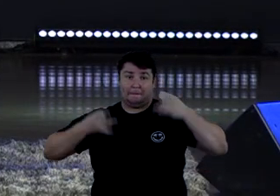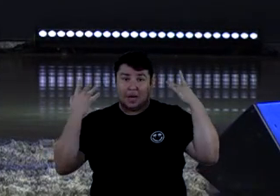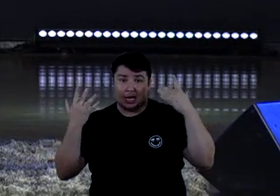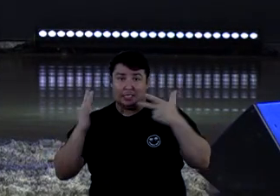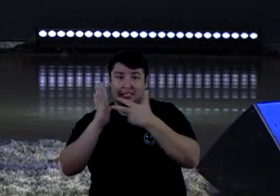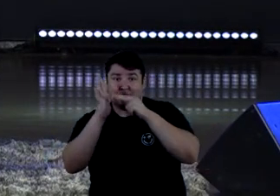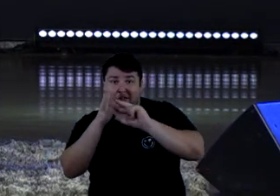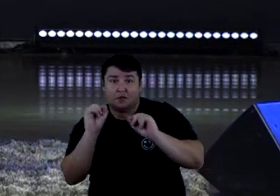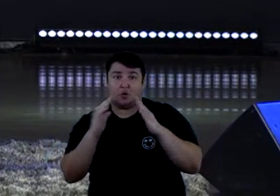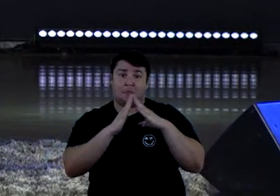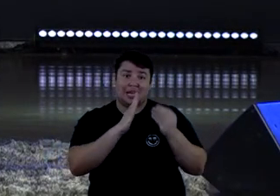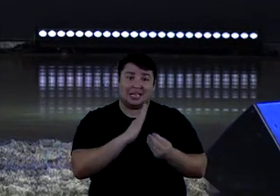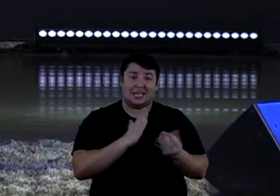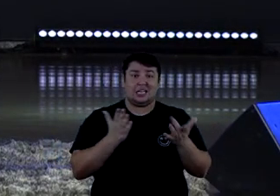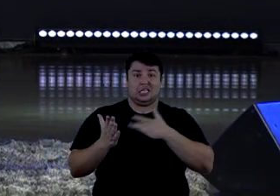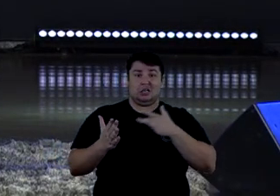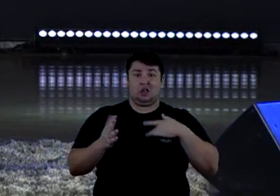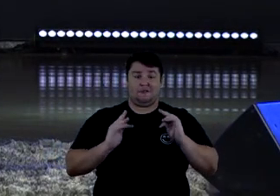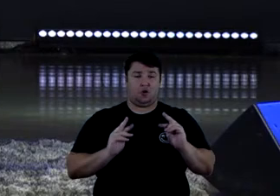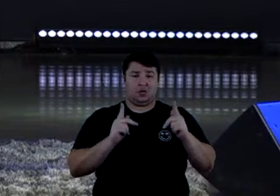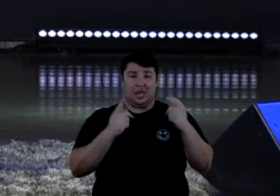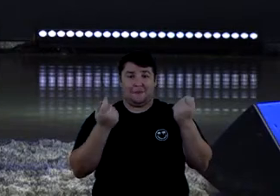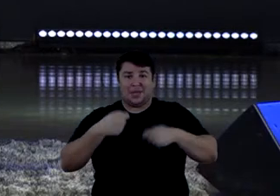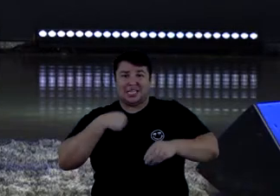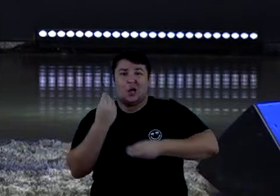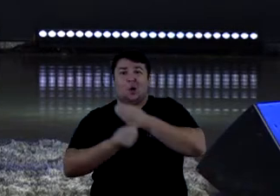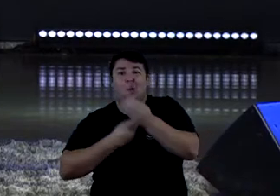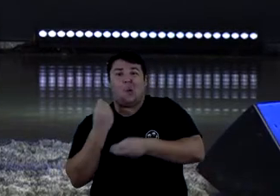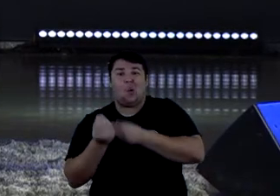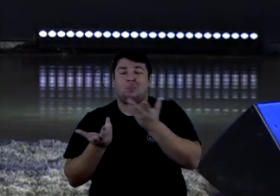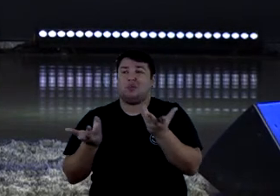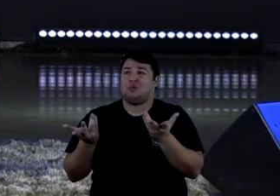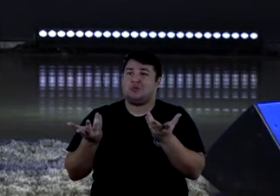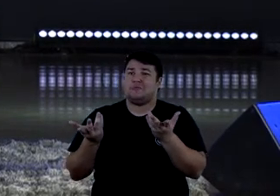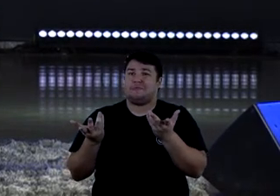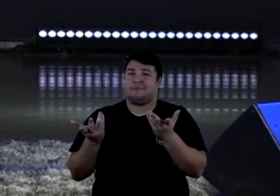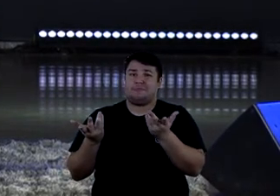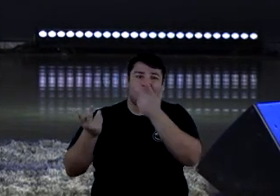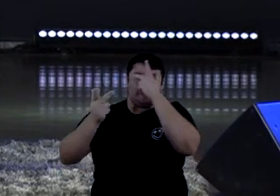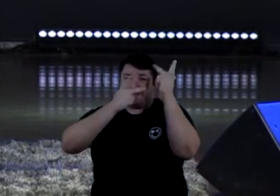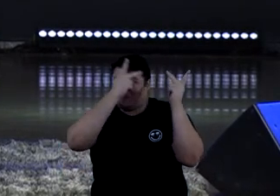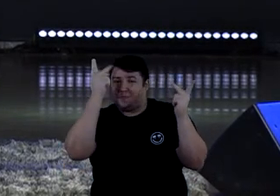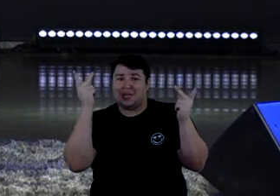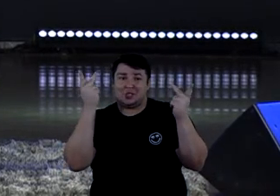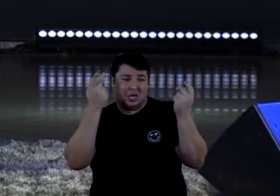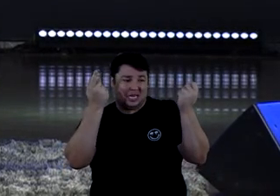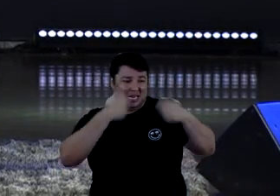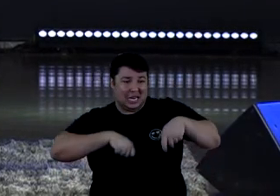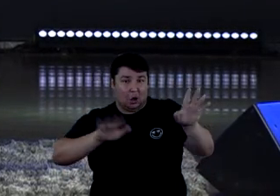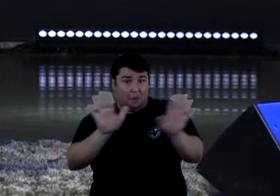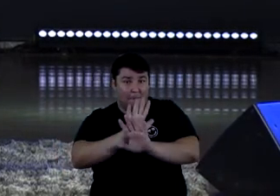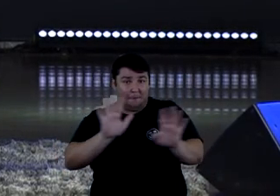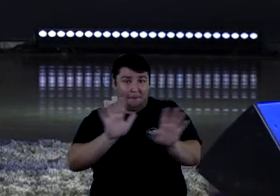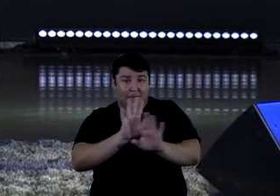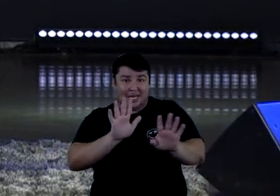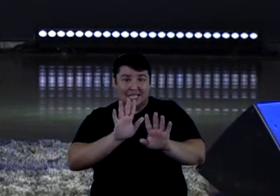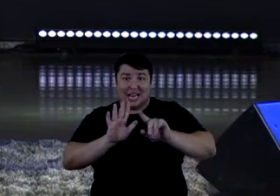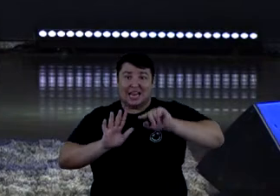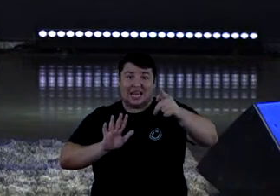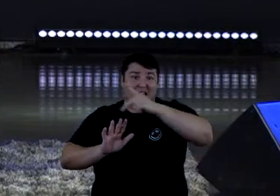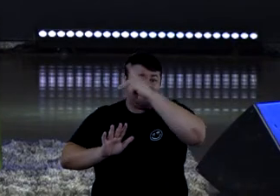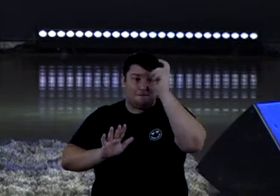Significa que uma igreja que é saudável, ela tem como membros pessoas que não precisam de recomendação lá